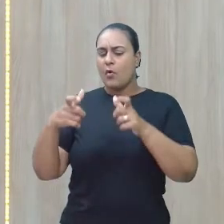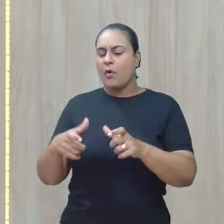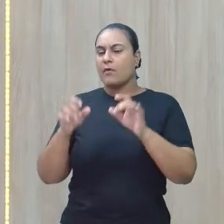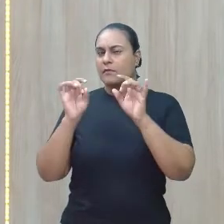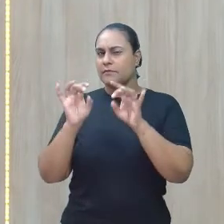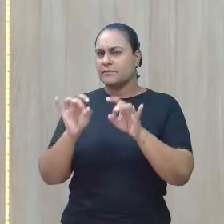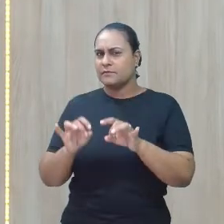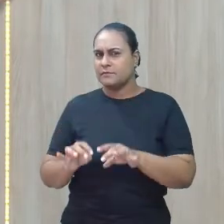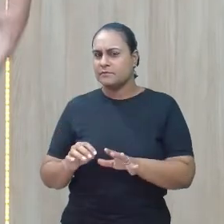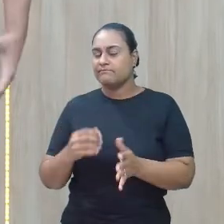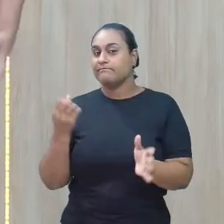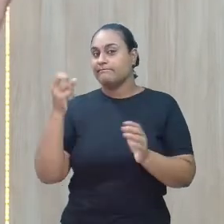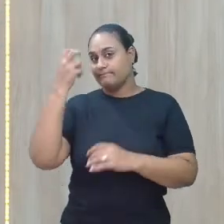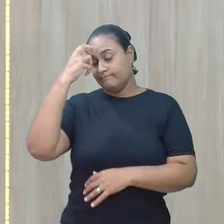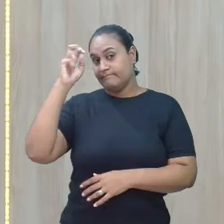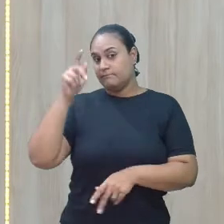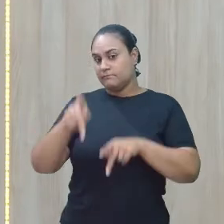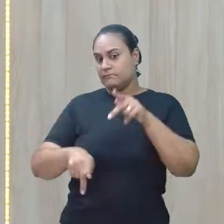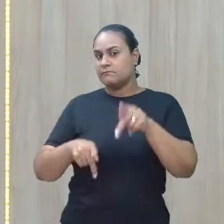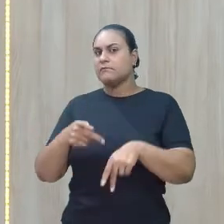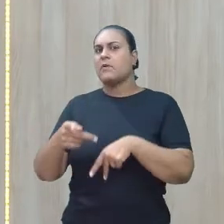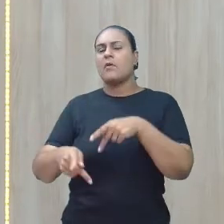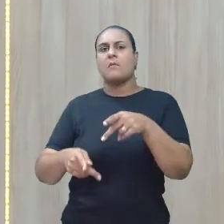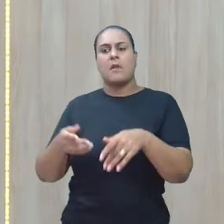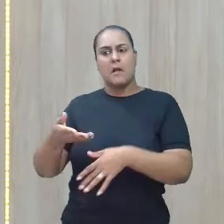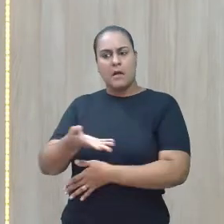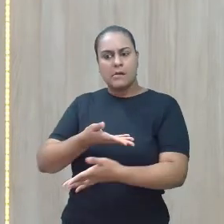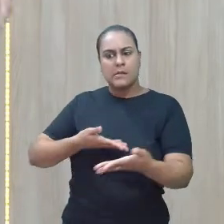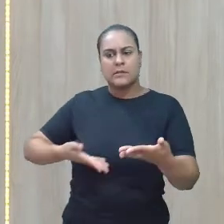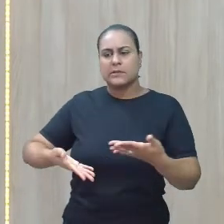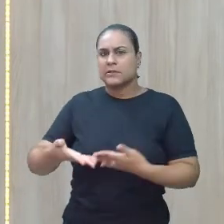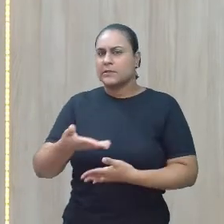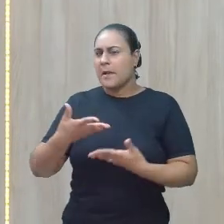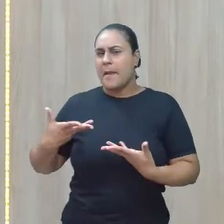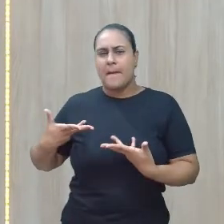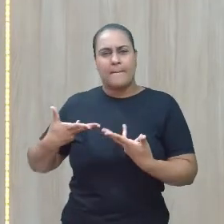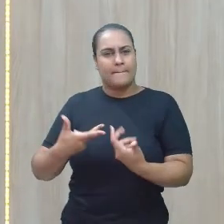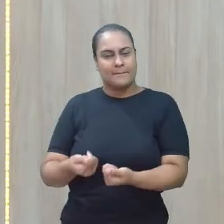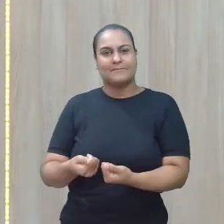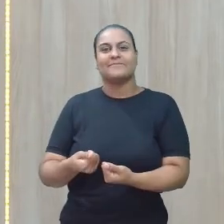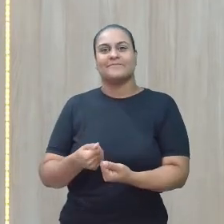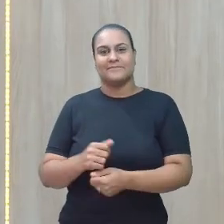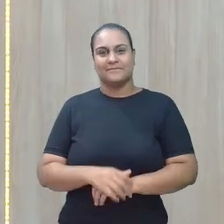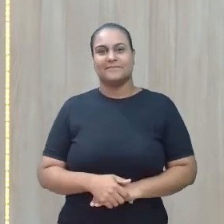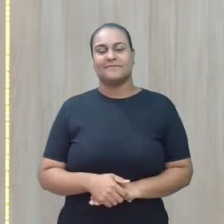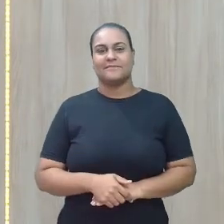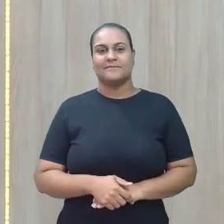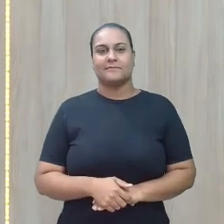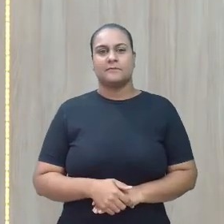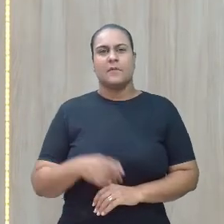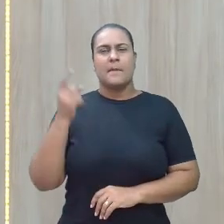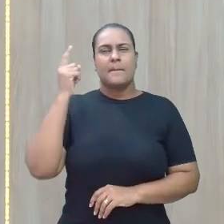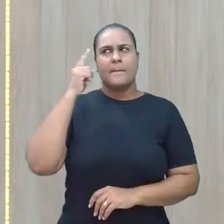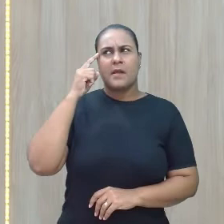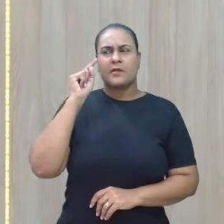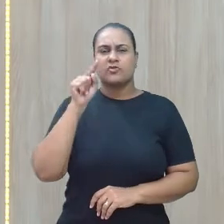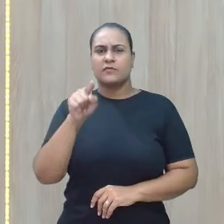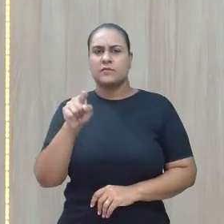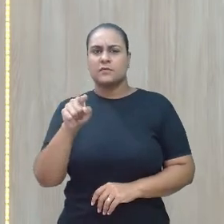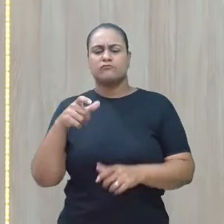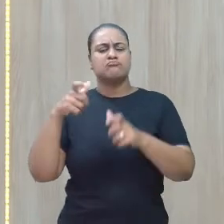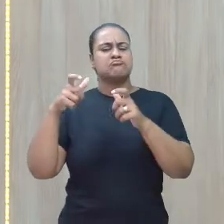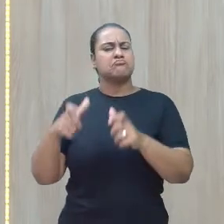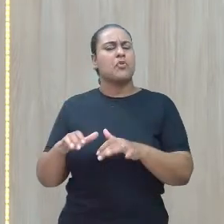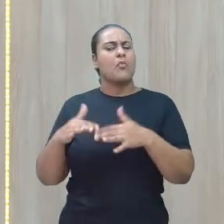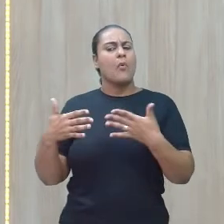essa cultura popular ela tem uma circulação, né, fantástica, tá bom? Então, pensem aí vocês, que lugar